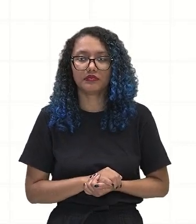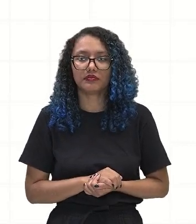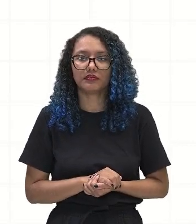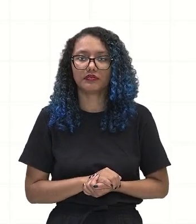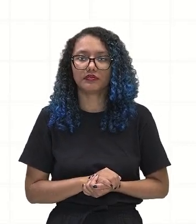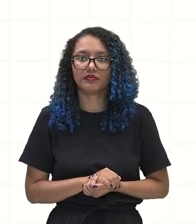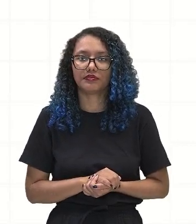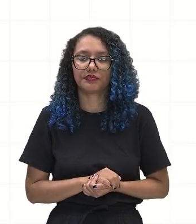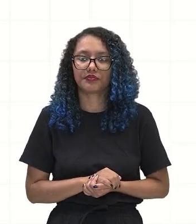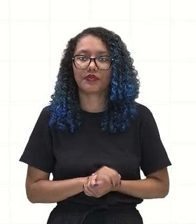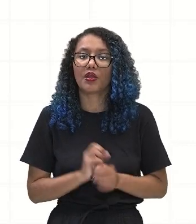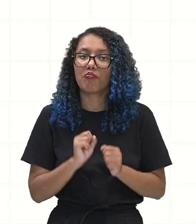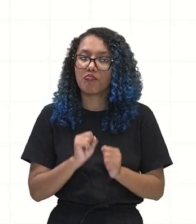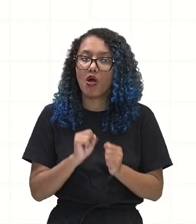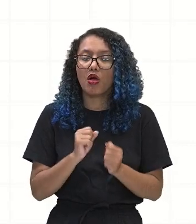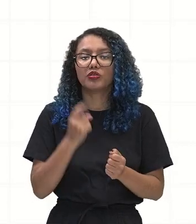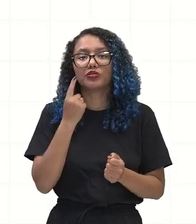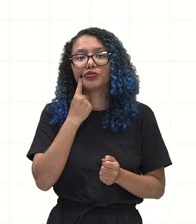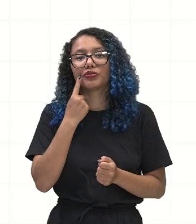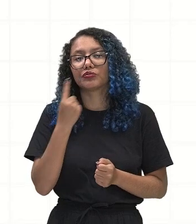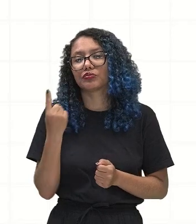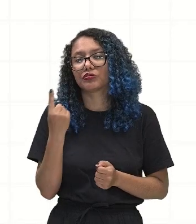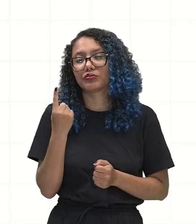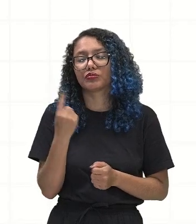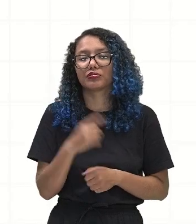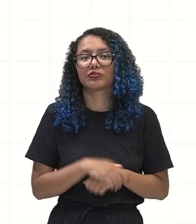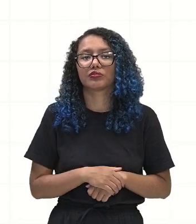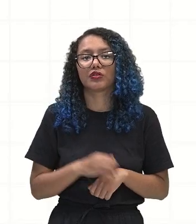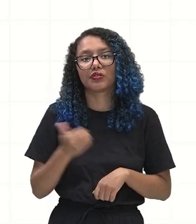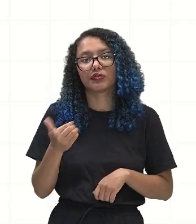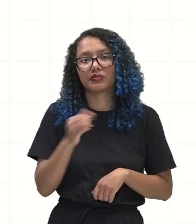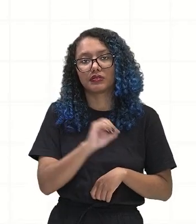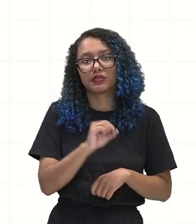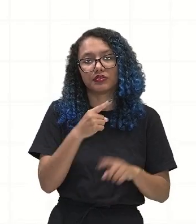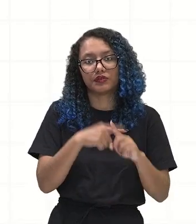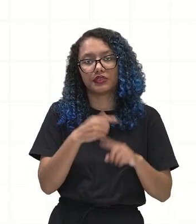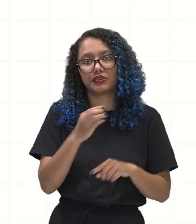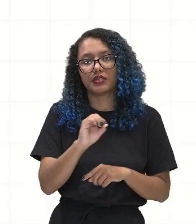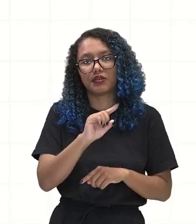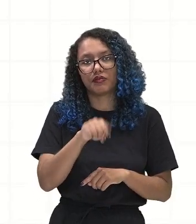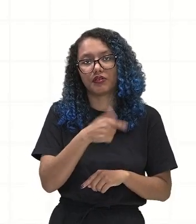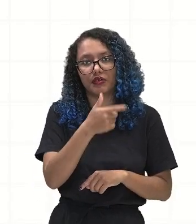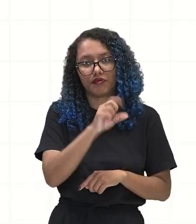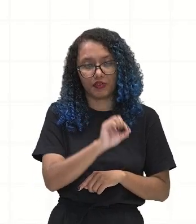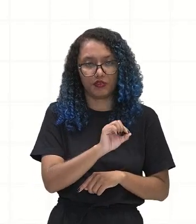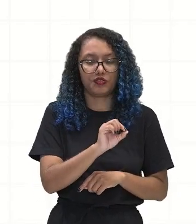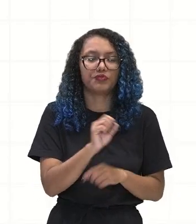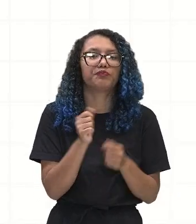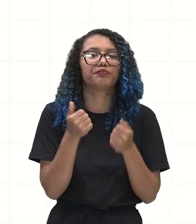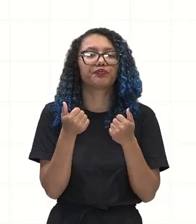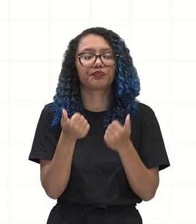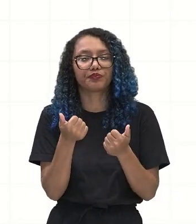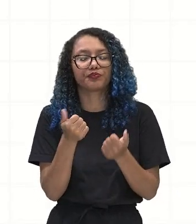Nós podemos reescrever ele assim, 200 vezes 20%, tá?